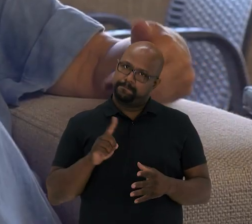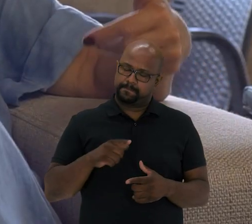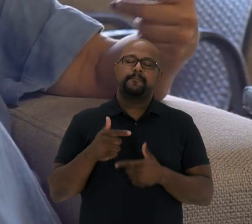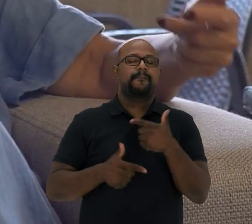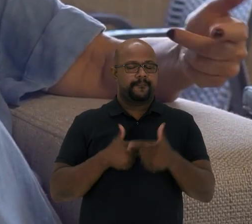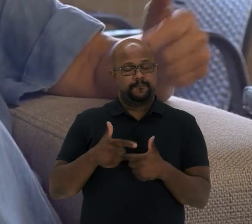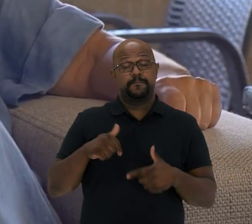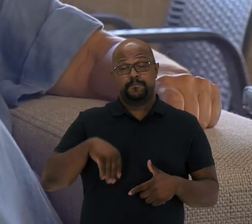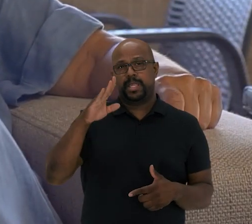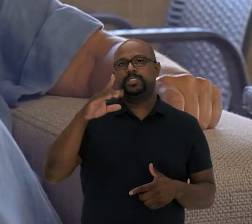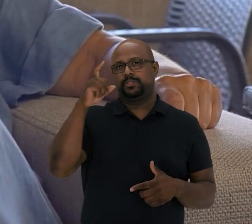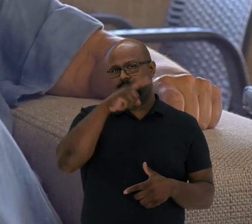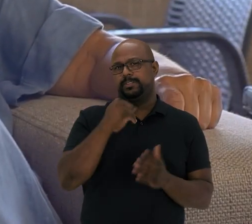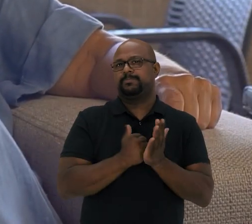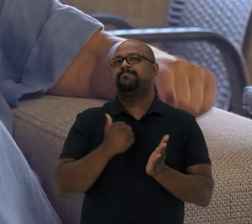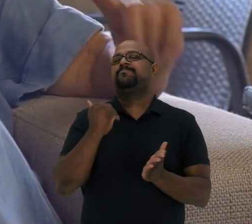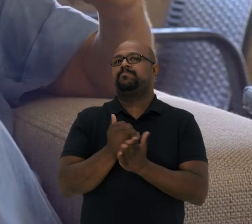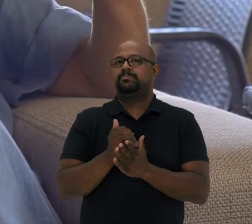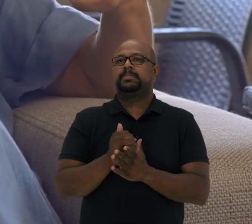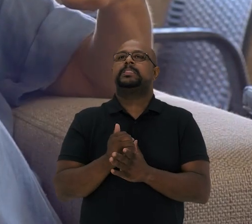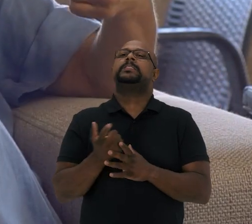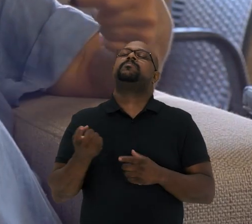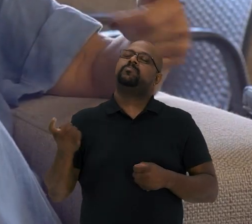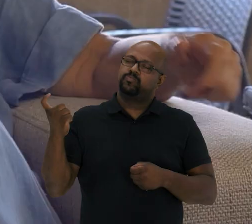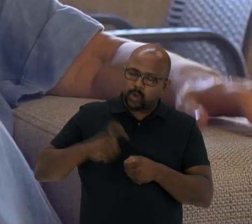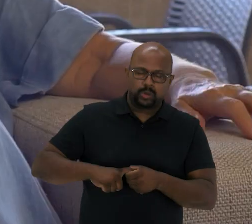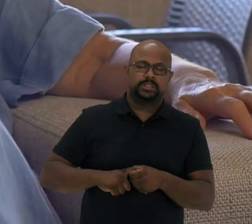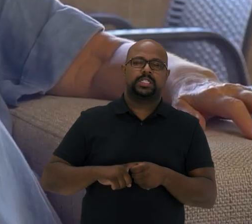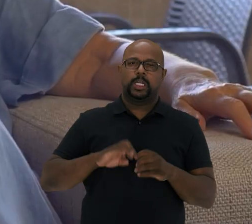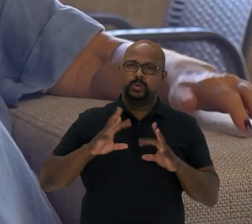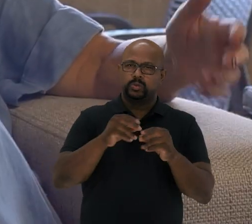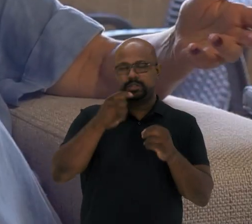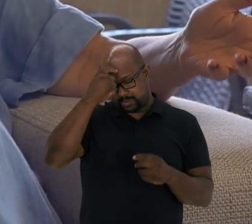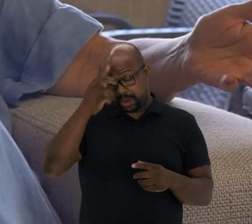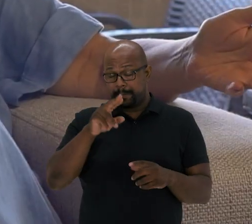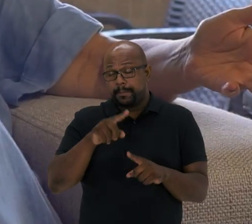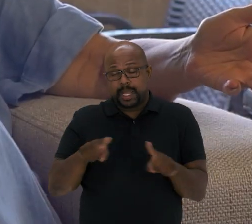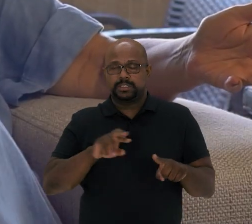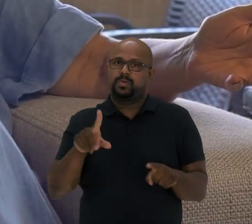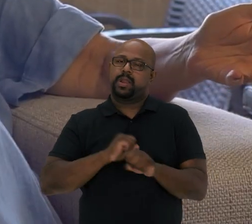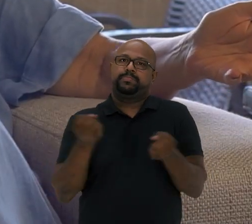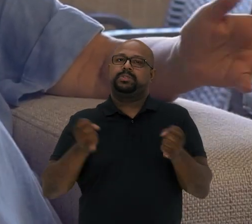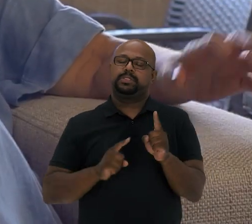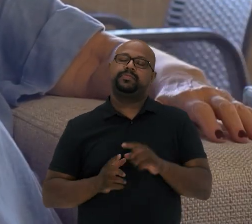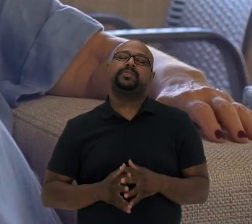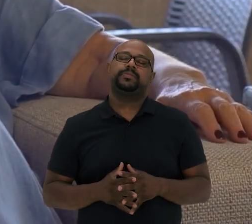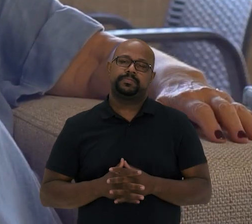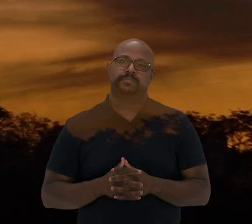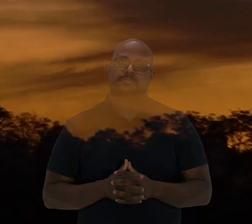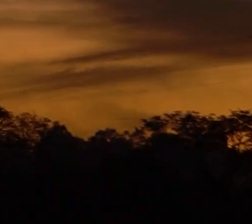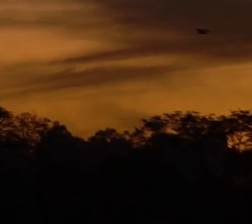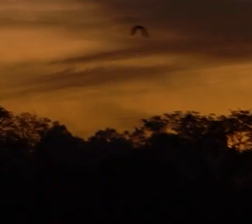é uma tarefa 10 vezes mais difícil, né? Restaurar toda essa memória. Mas não é impossível, né? Não é impossível.